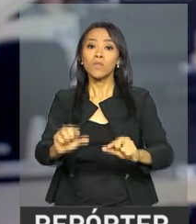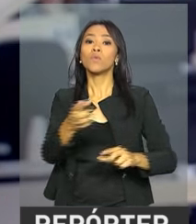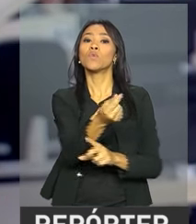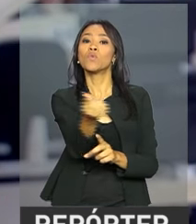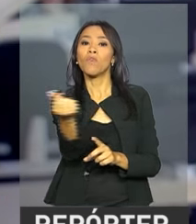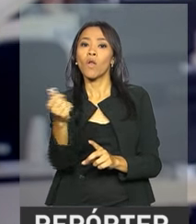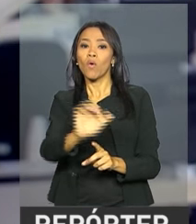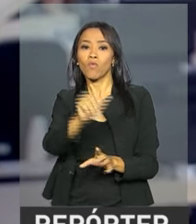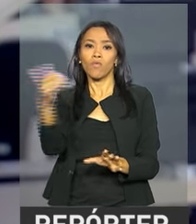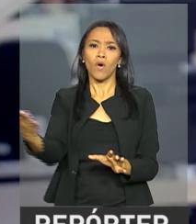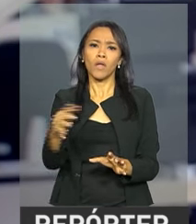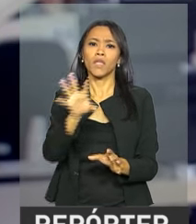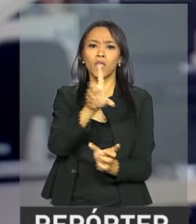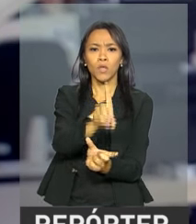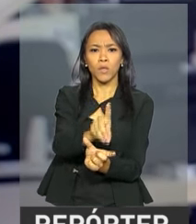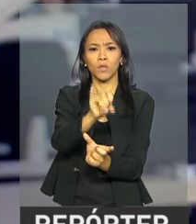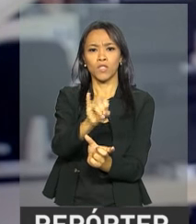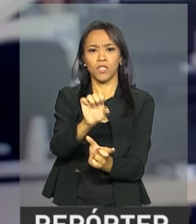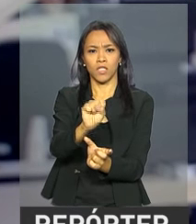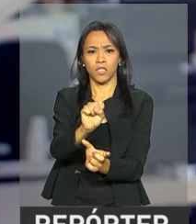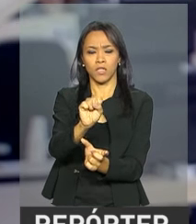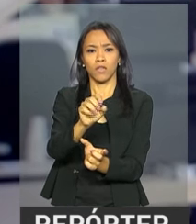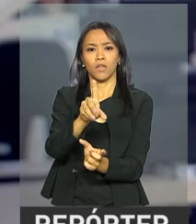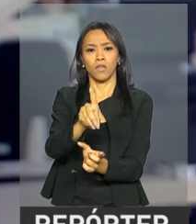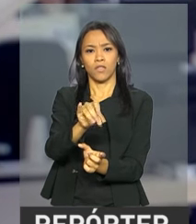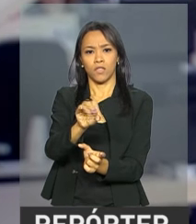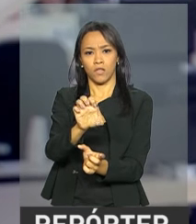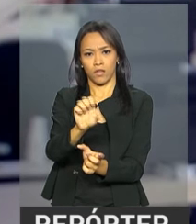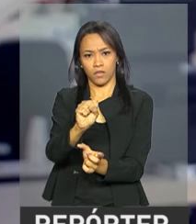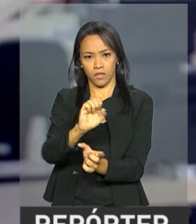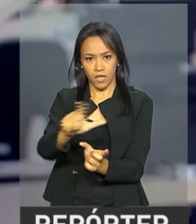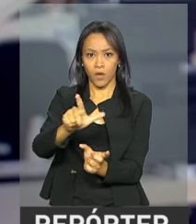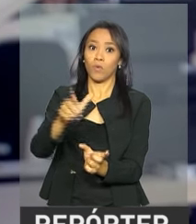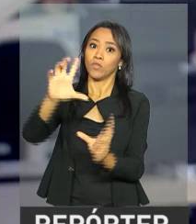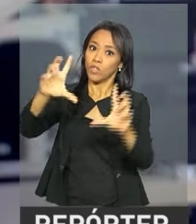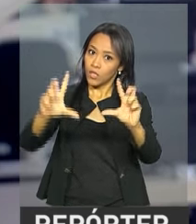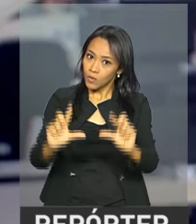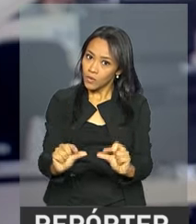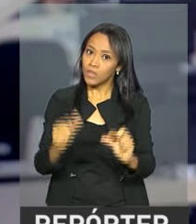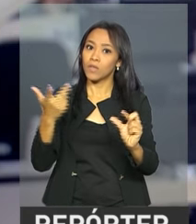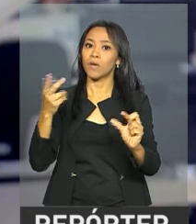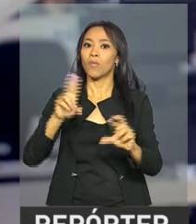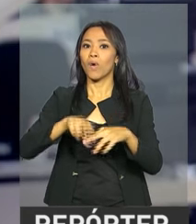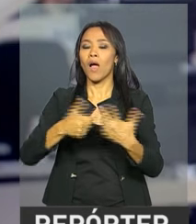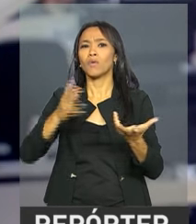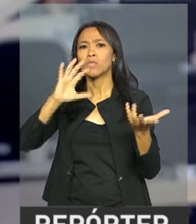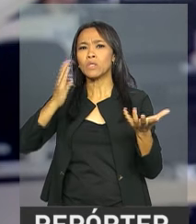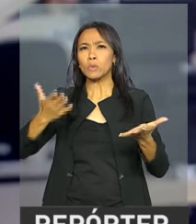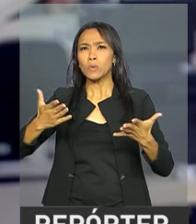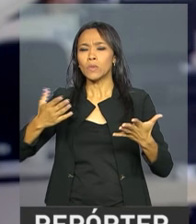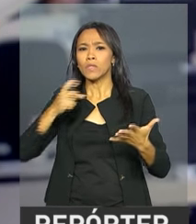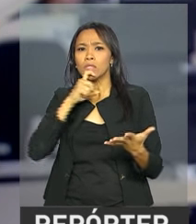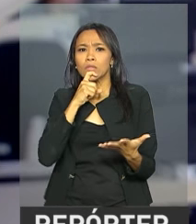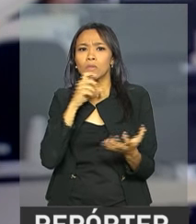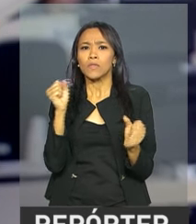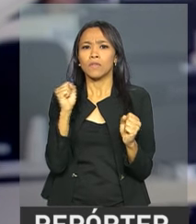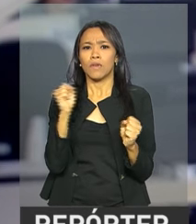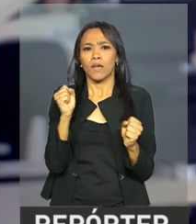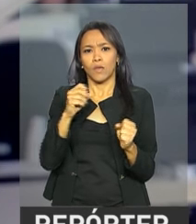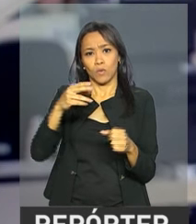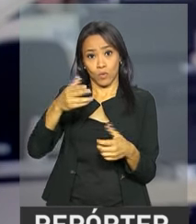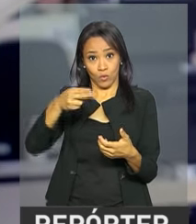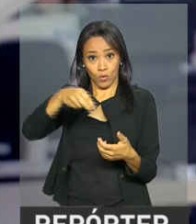especialmente do diesel que registrou uma elevação de estoques em função de um inverno menos rigoroso que o inicialmente previsto no hemisfério